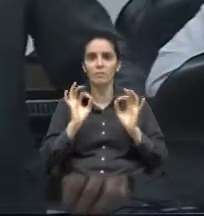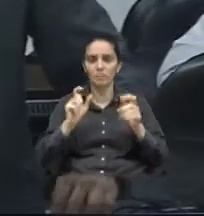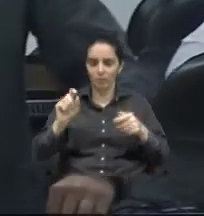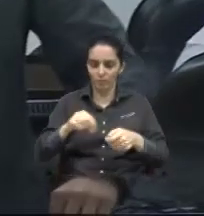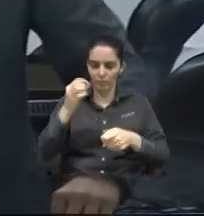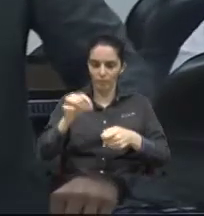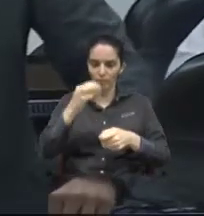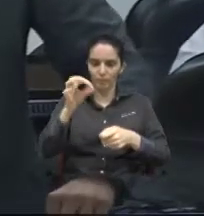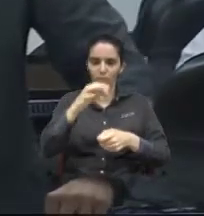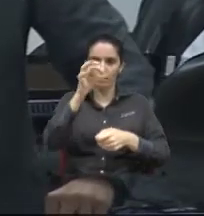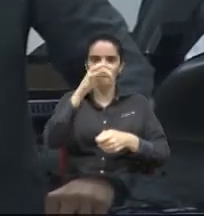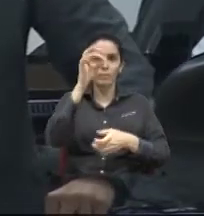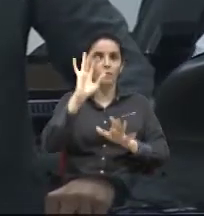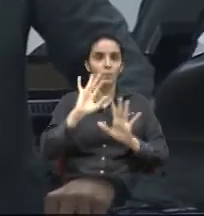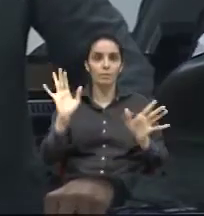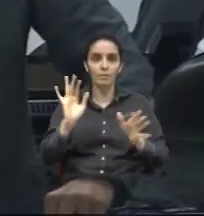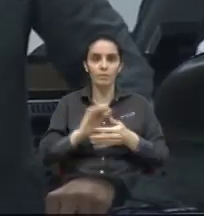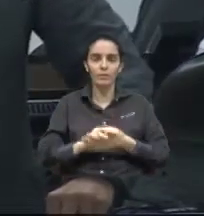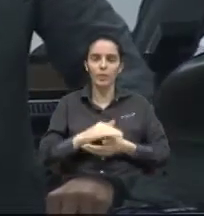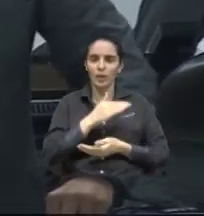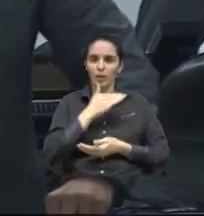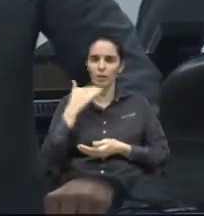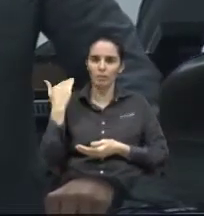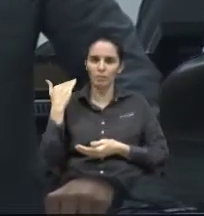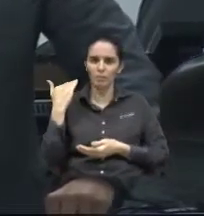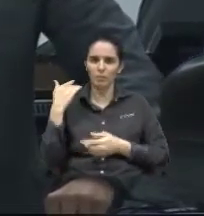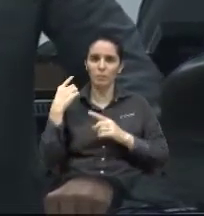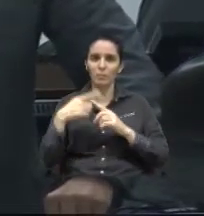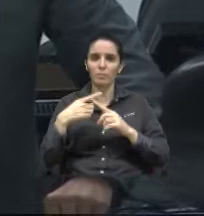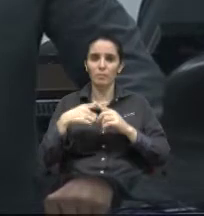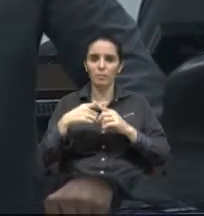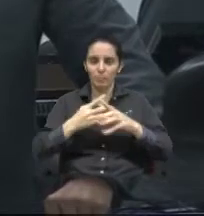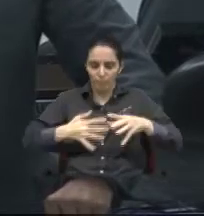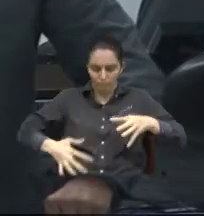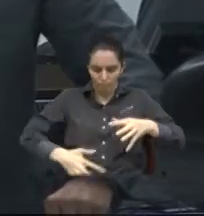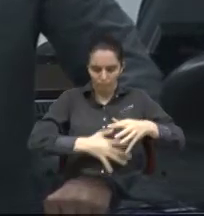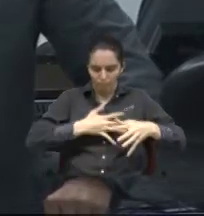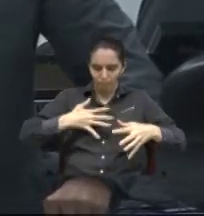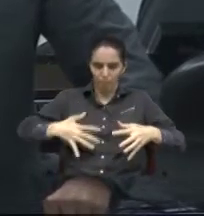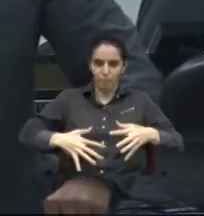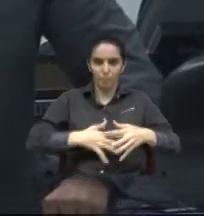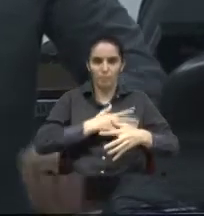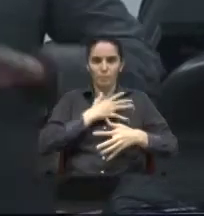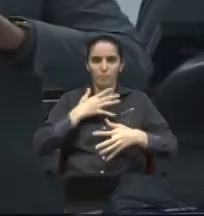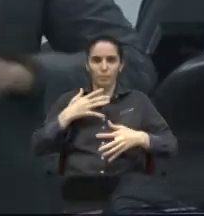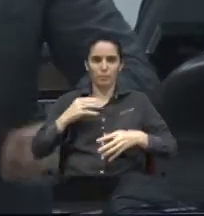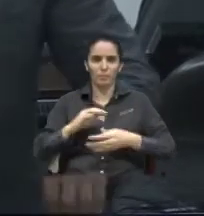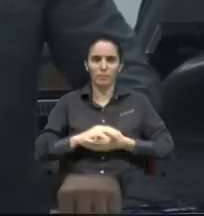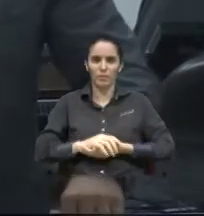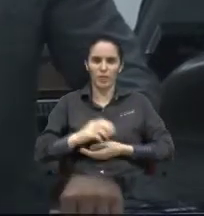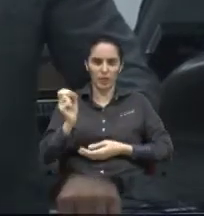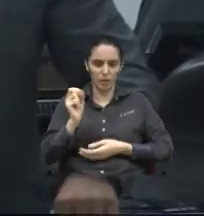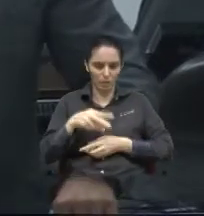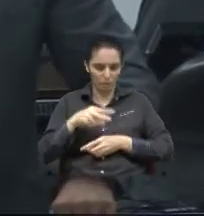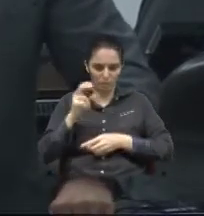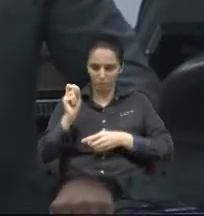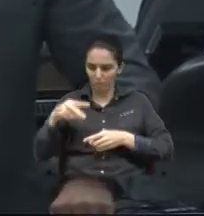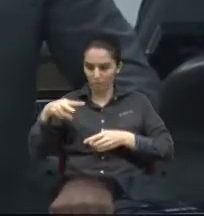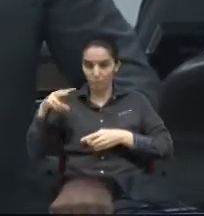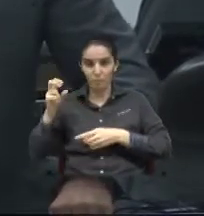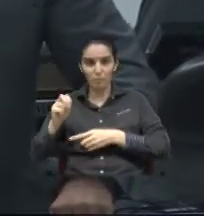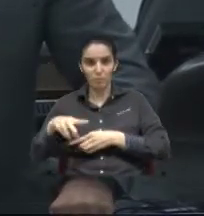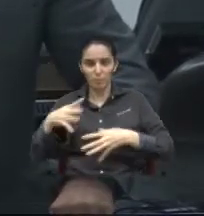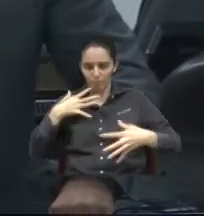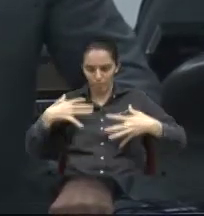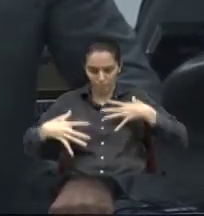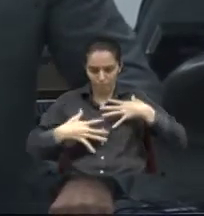fecharam ela e ela faleceu de infecção generalizada. Acho que é asepsia, me corrija, doutora Mayra, se eu